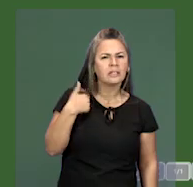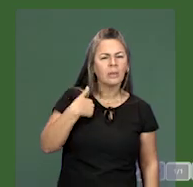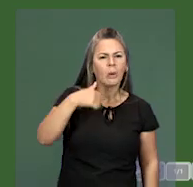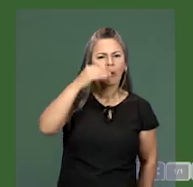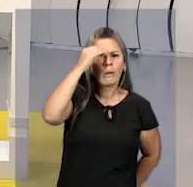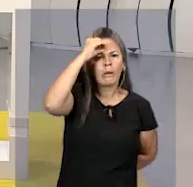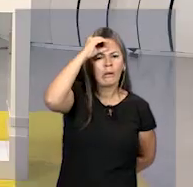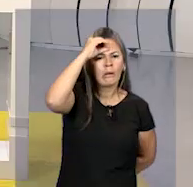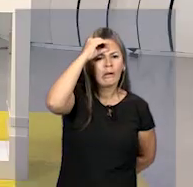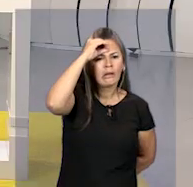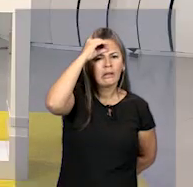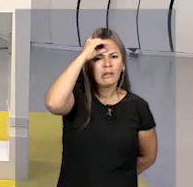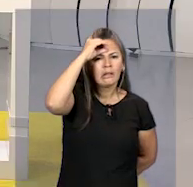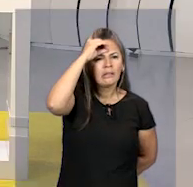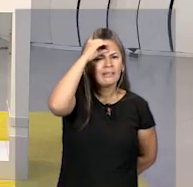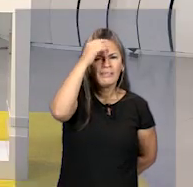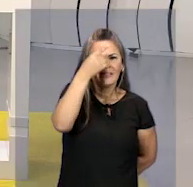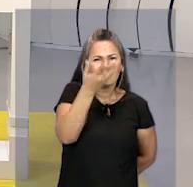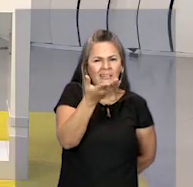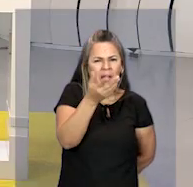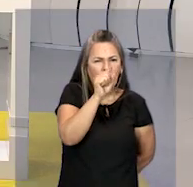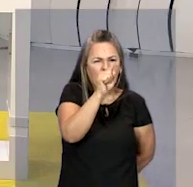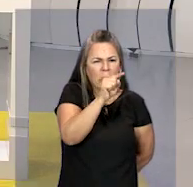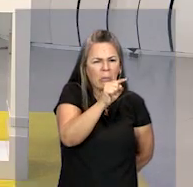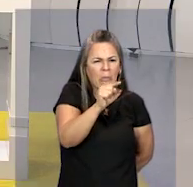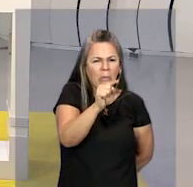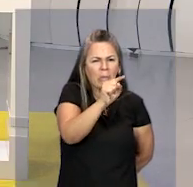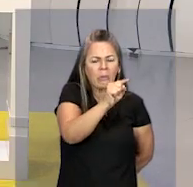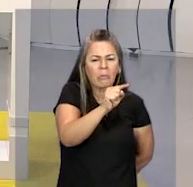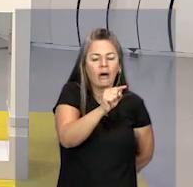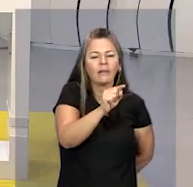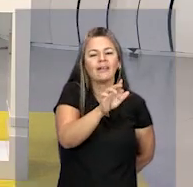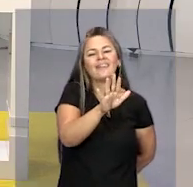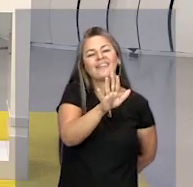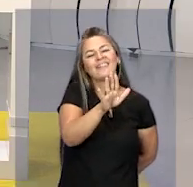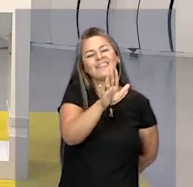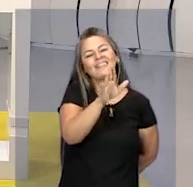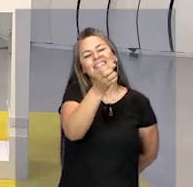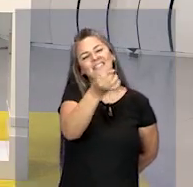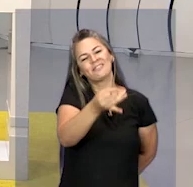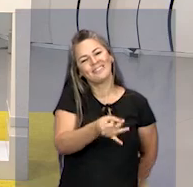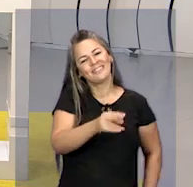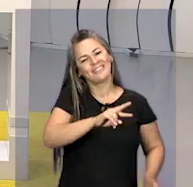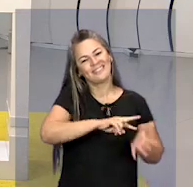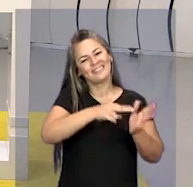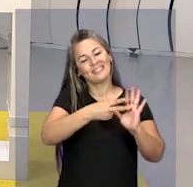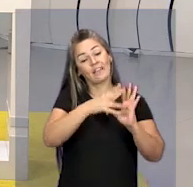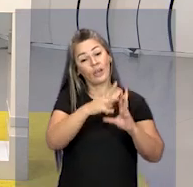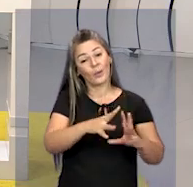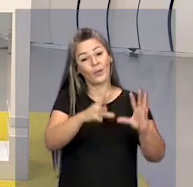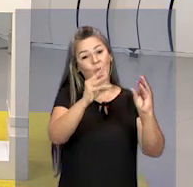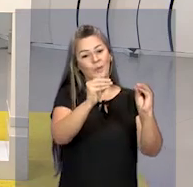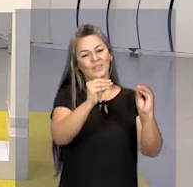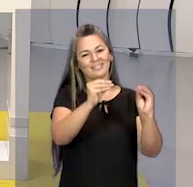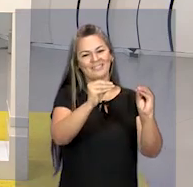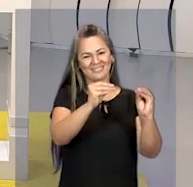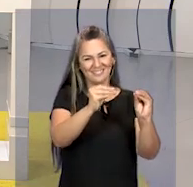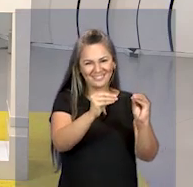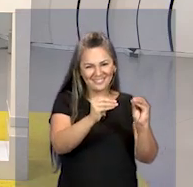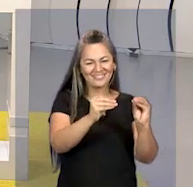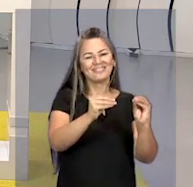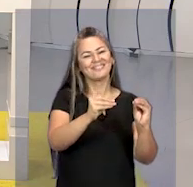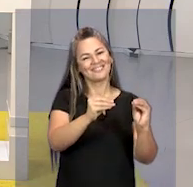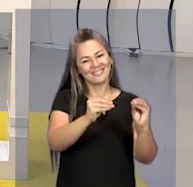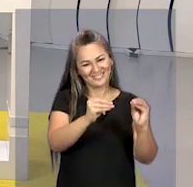entender. Pô, mas isso é uma floresta? É abstração. Essa é a ideia do abstrato. É eu conseguir da imagem,